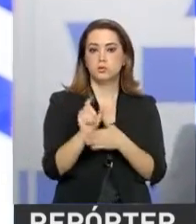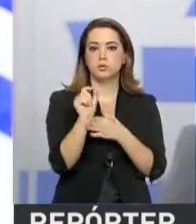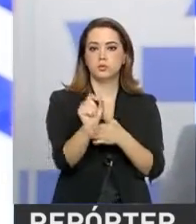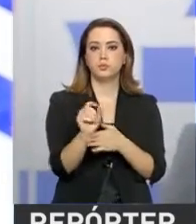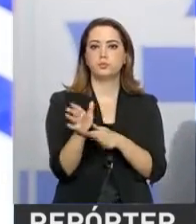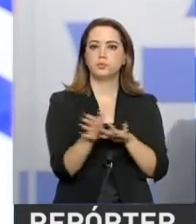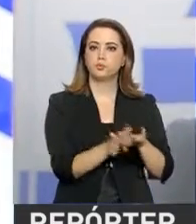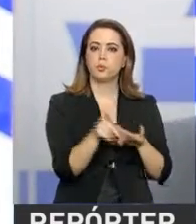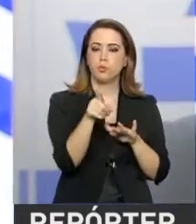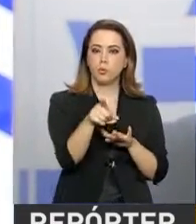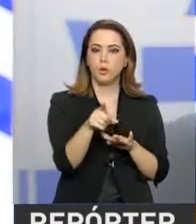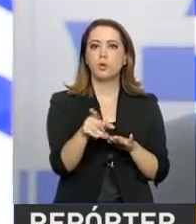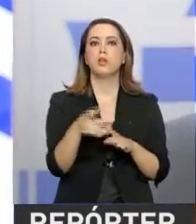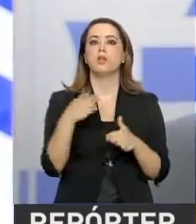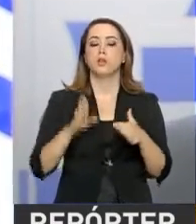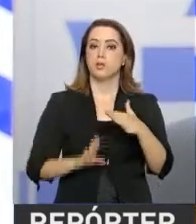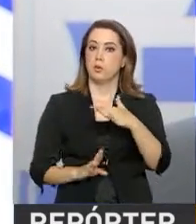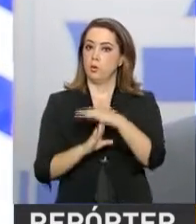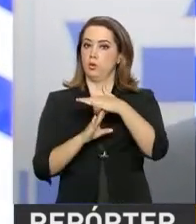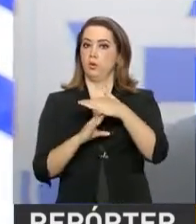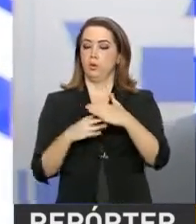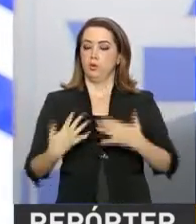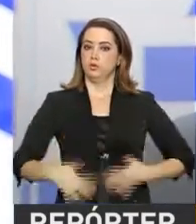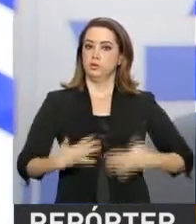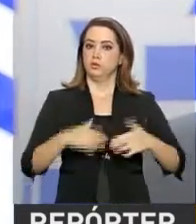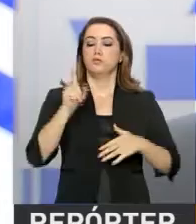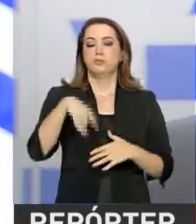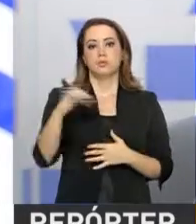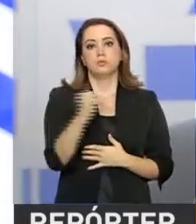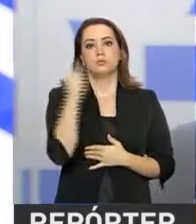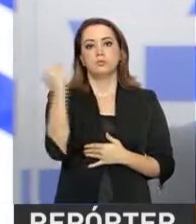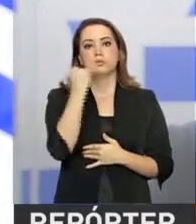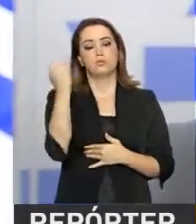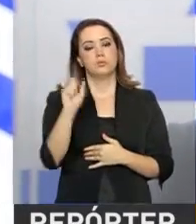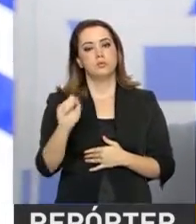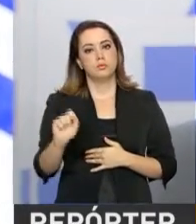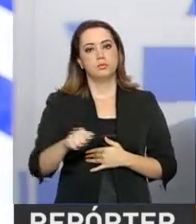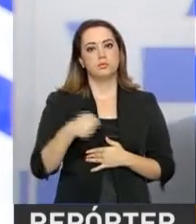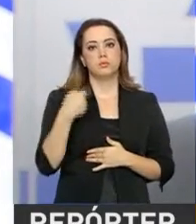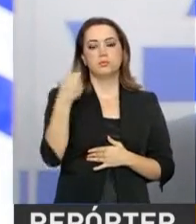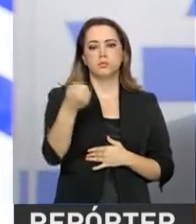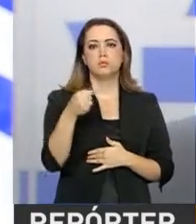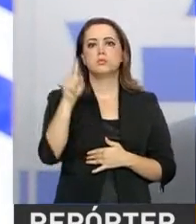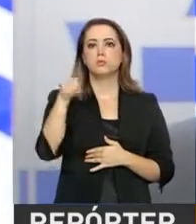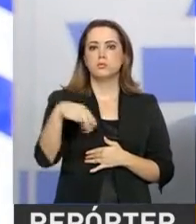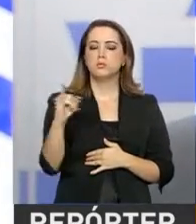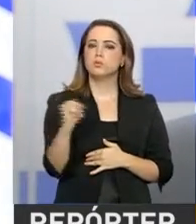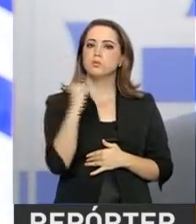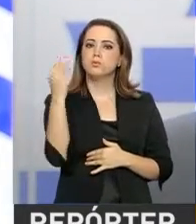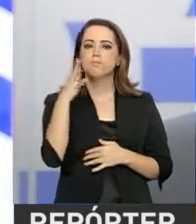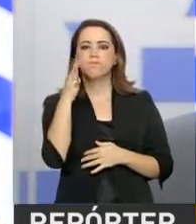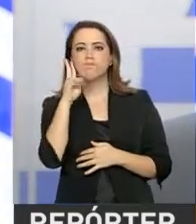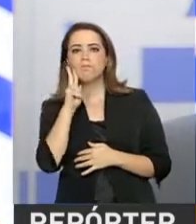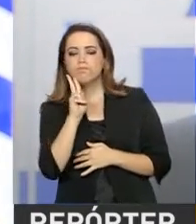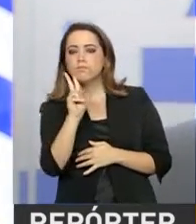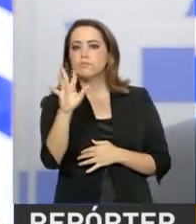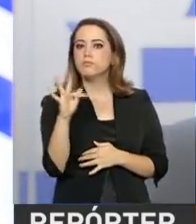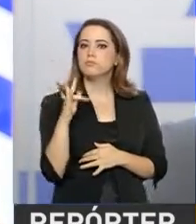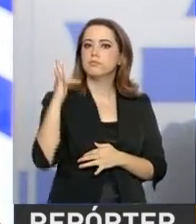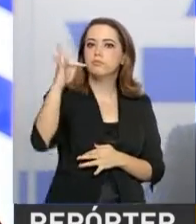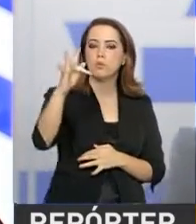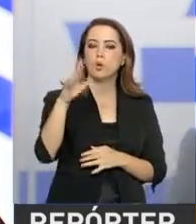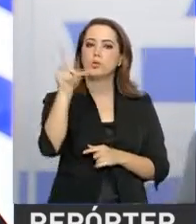de gastos ele é muito importante uma sinalização fundamental que a gente vai estar olhando para frente não apenas uma política